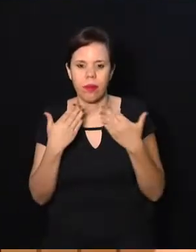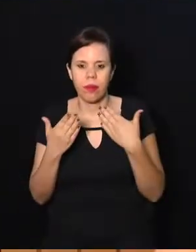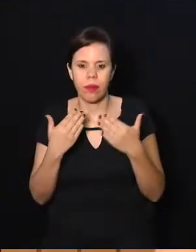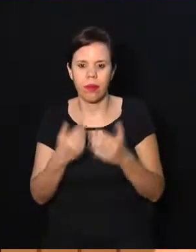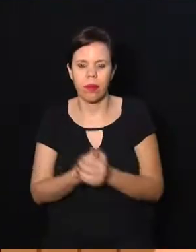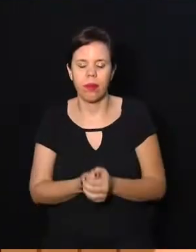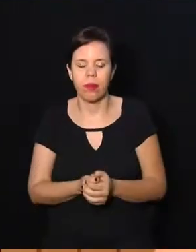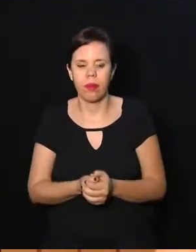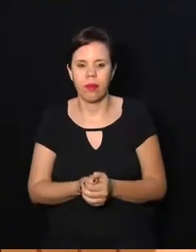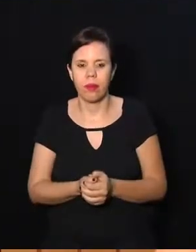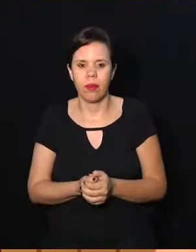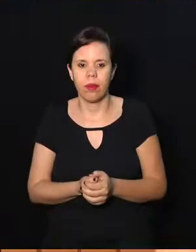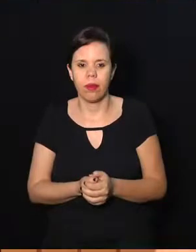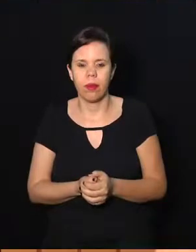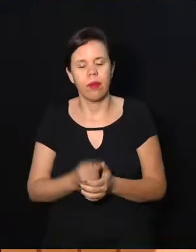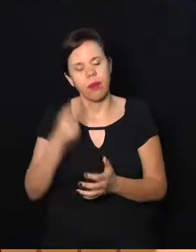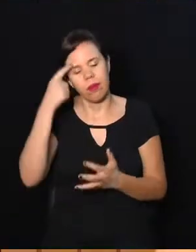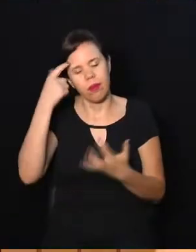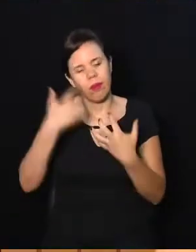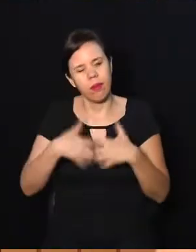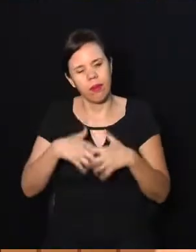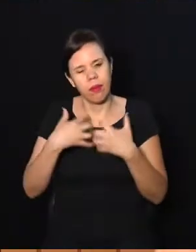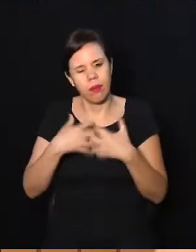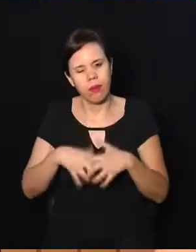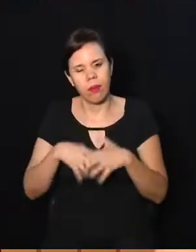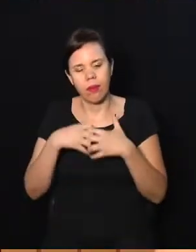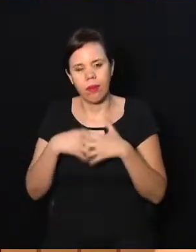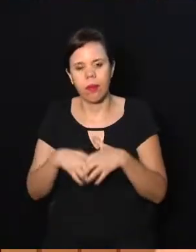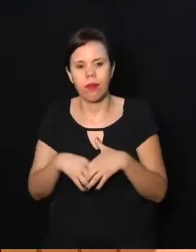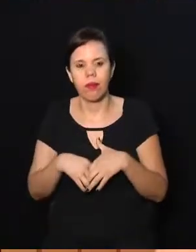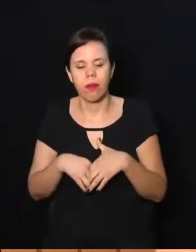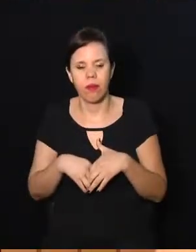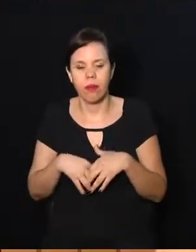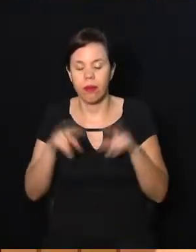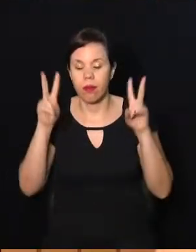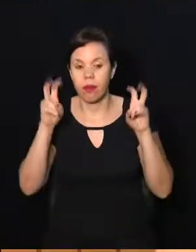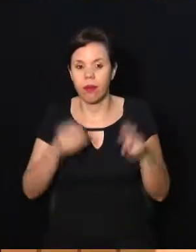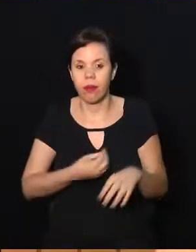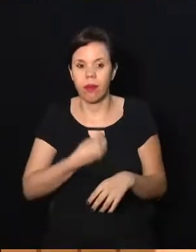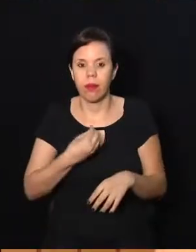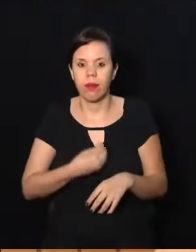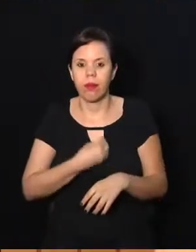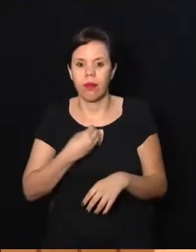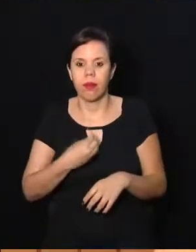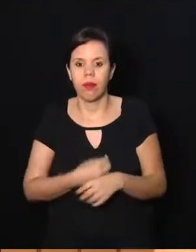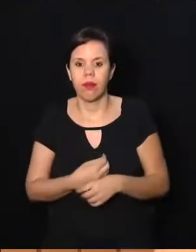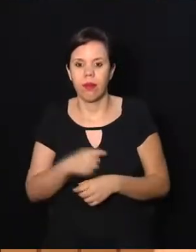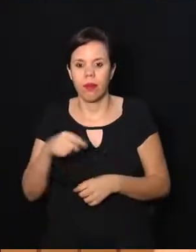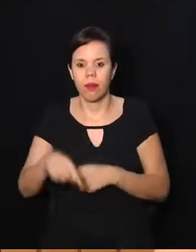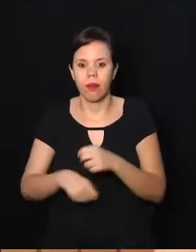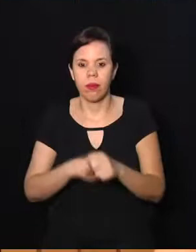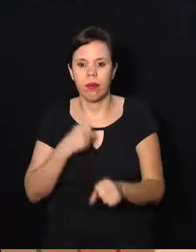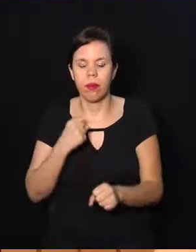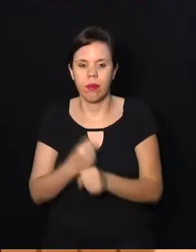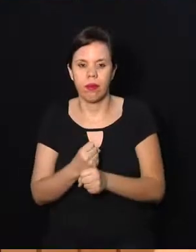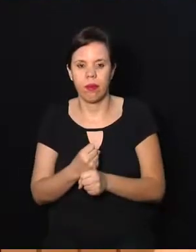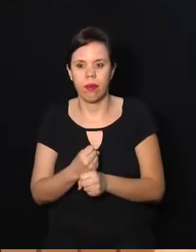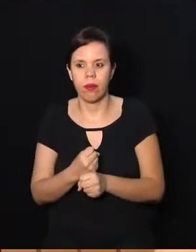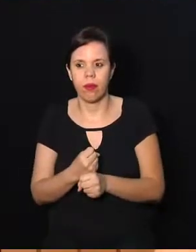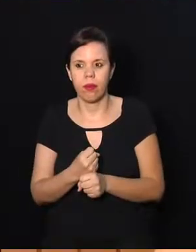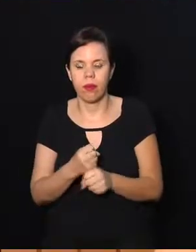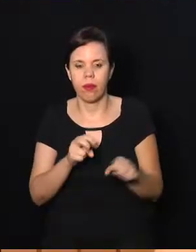espaço, né, para refletir um pouco sobre a questão da vida. Neste ano,